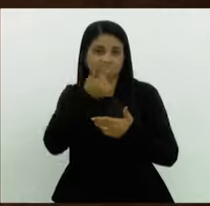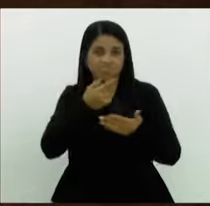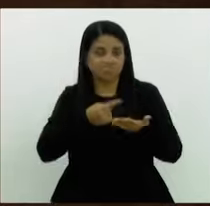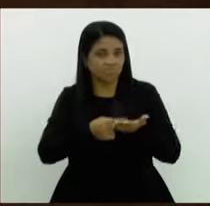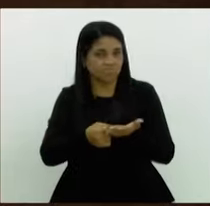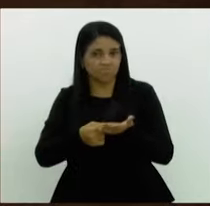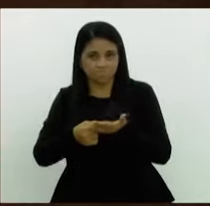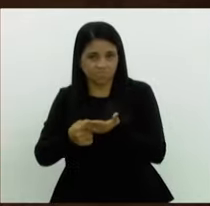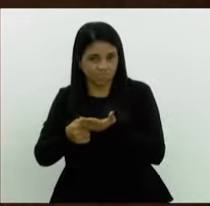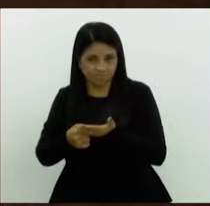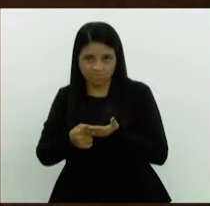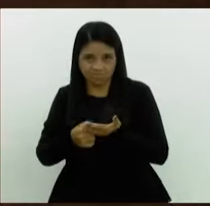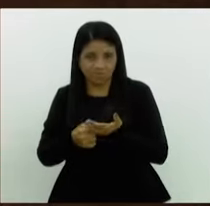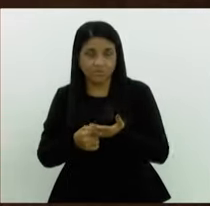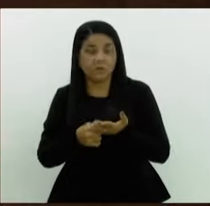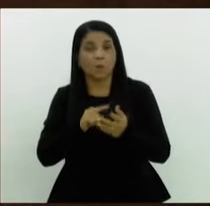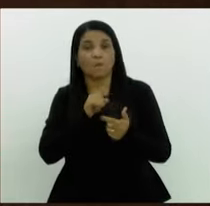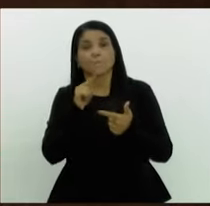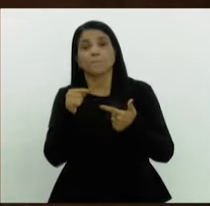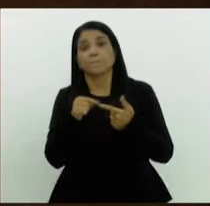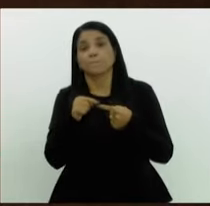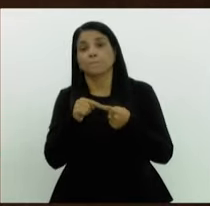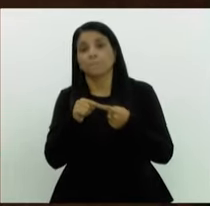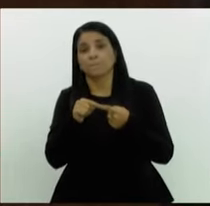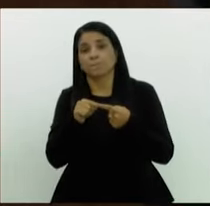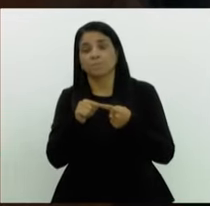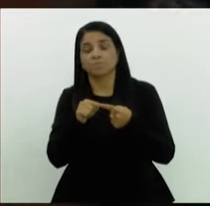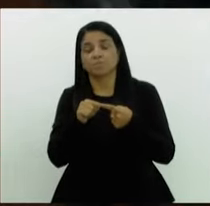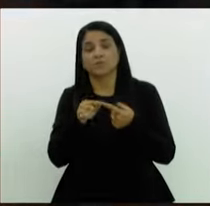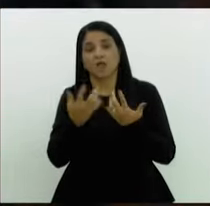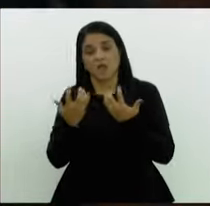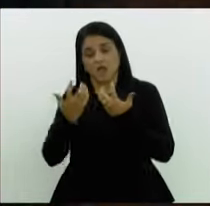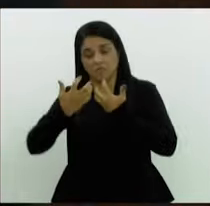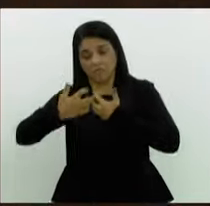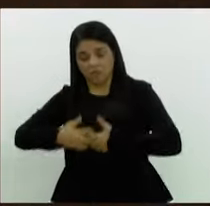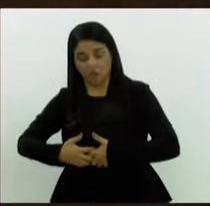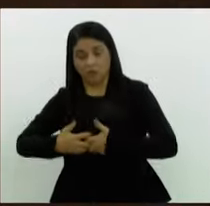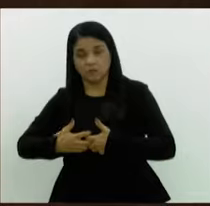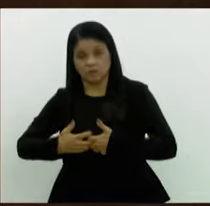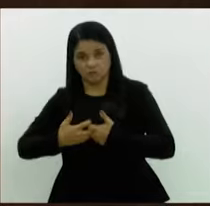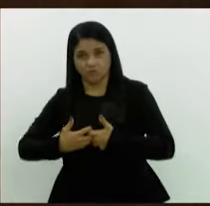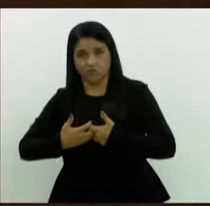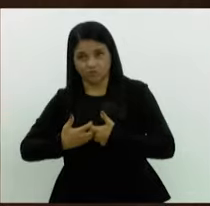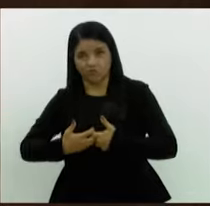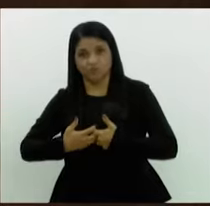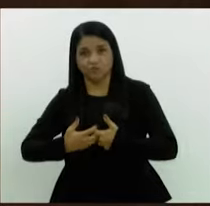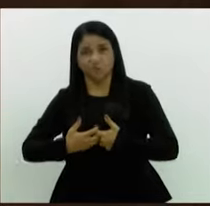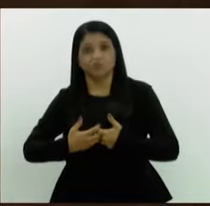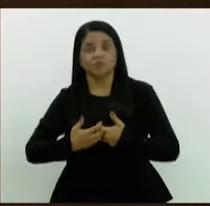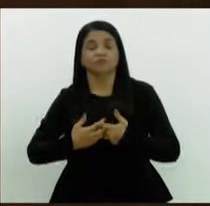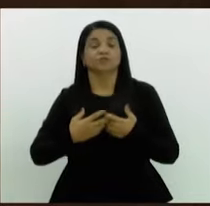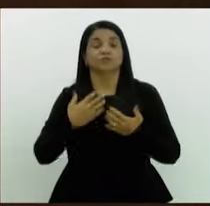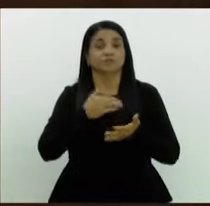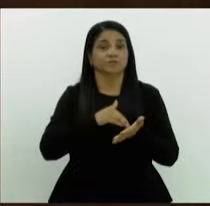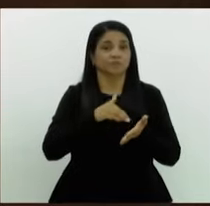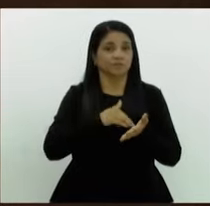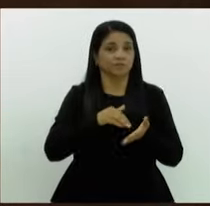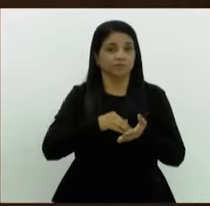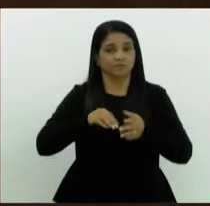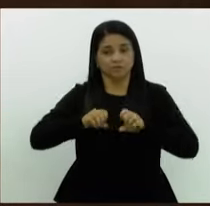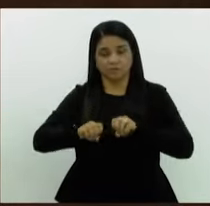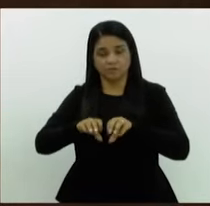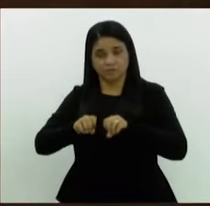pontuais. O primeiro deles é a adequação, a normativa da Secretaria Nacional de Educação e dos